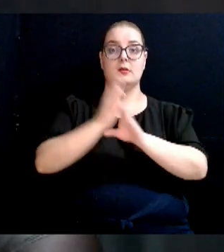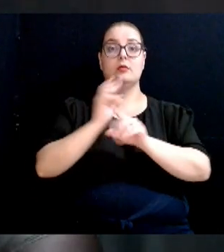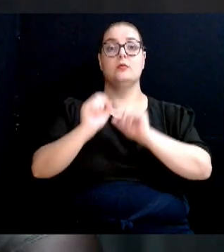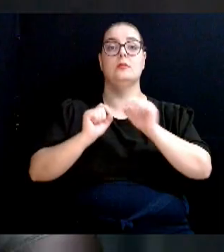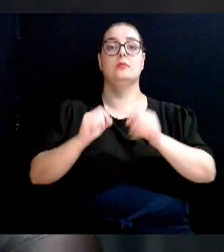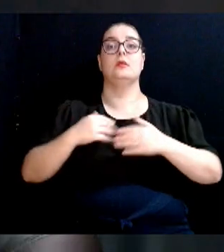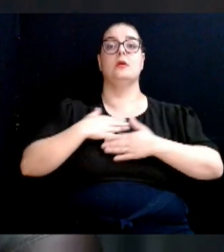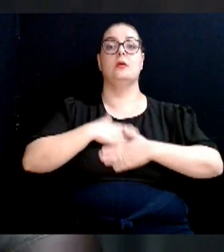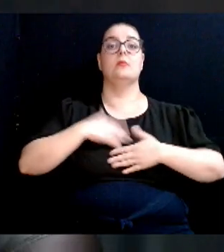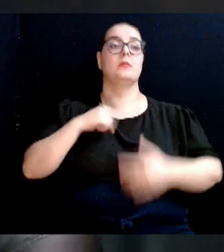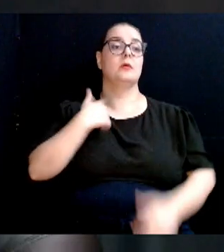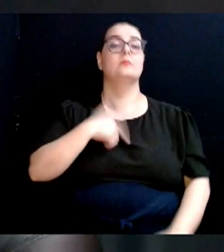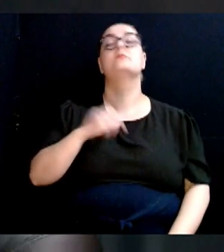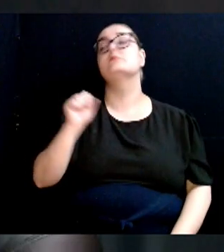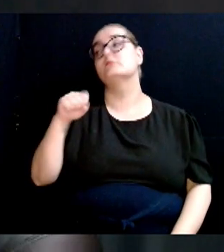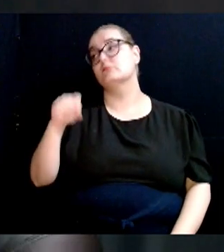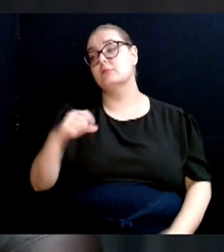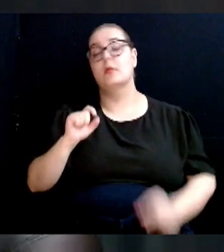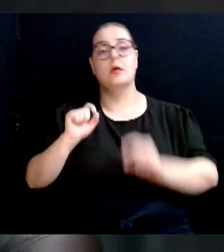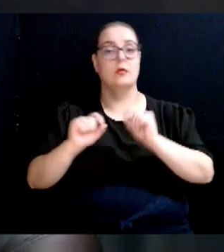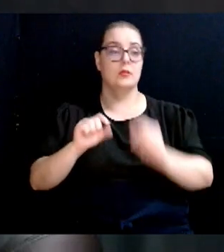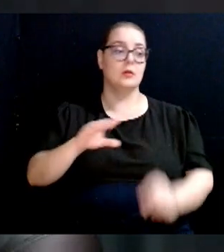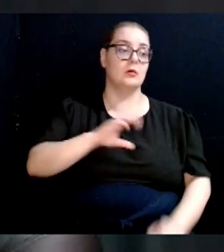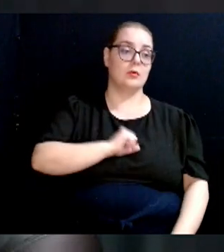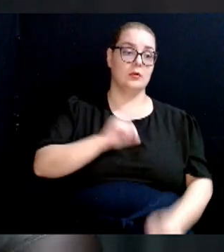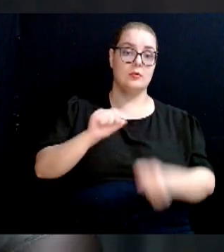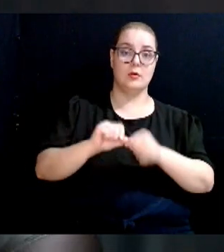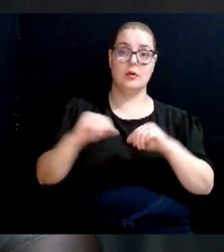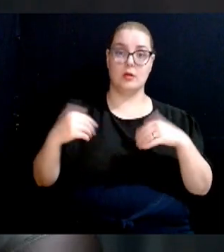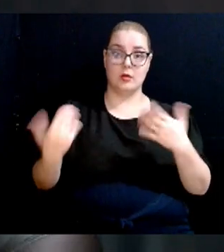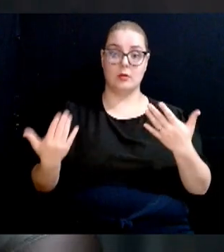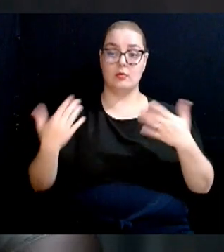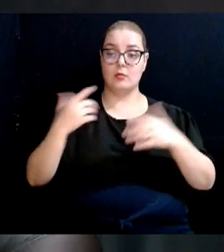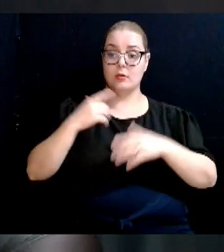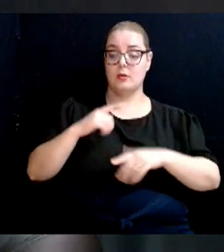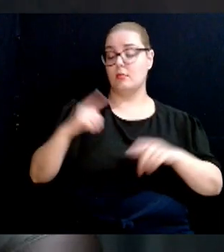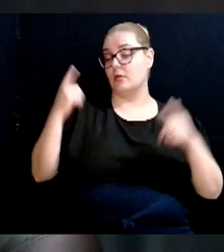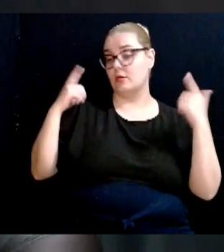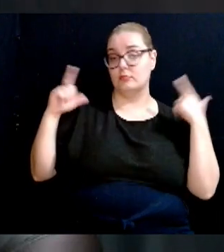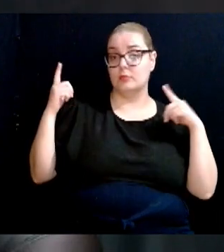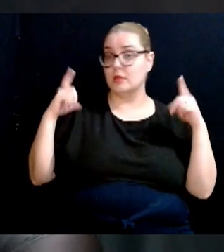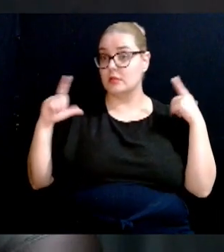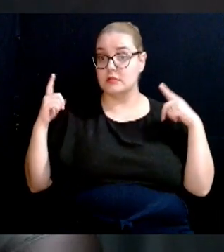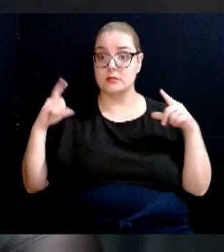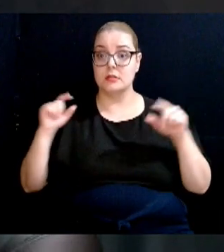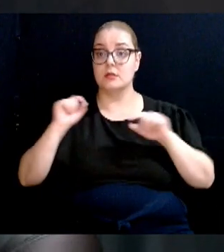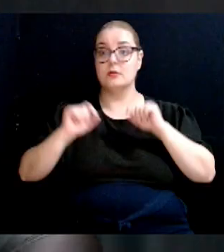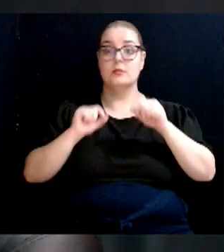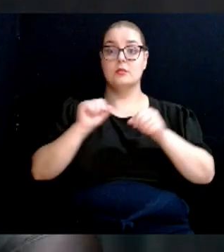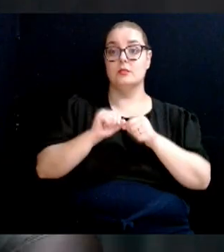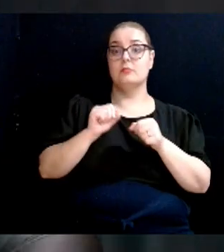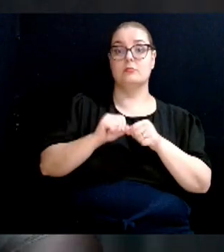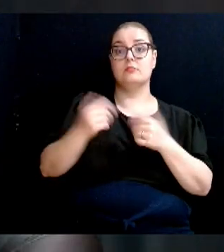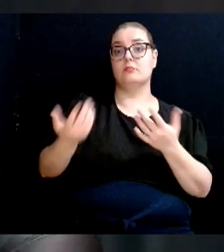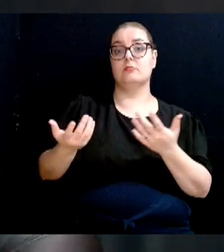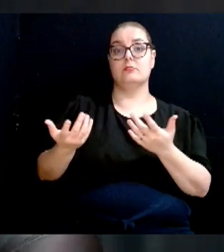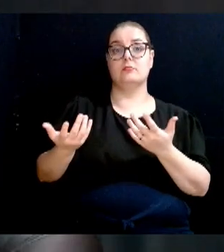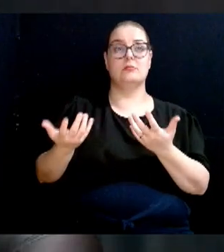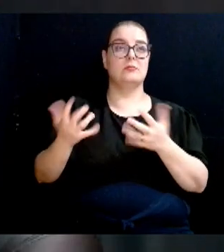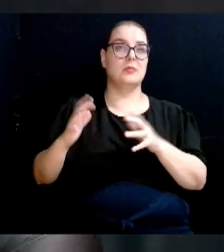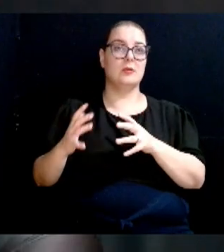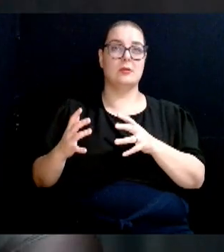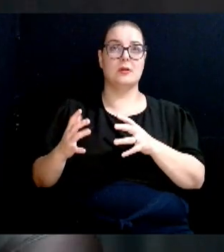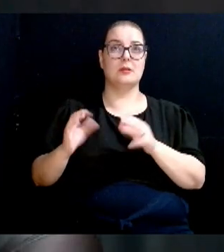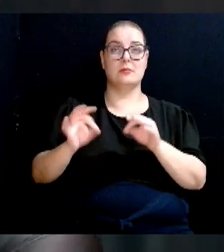gente, o que a gente gosta de fazer, qual que é nosso lazer, o que a gente faz sem querer alguma recompensa, né? A gente